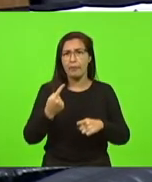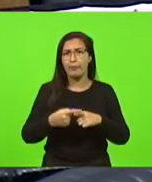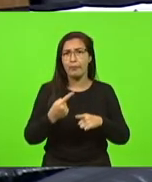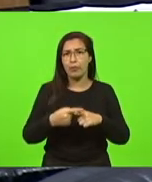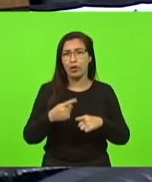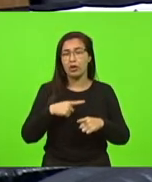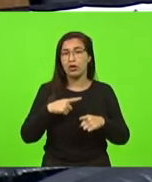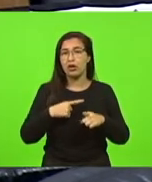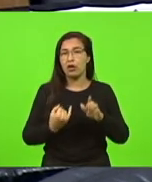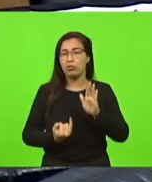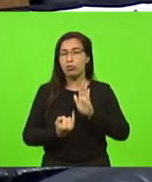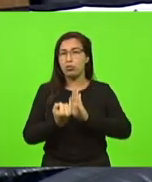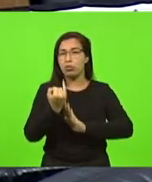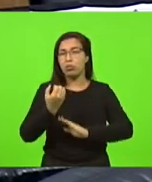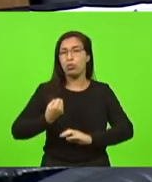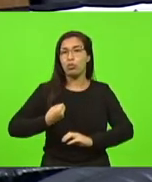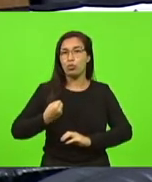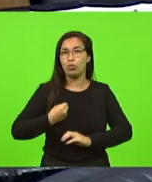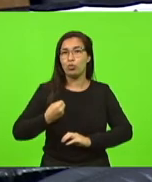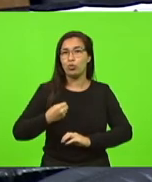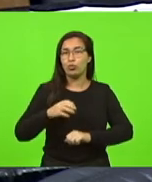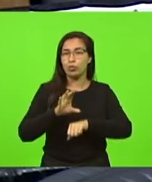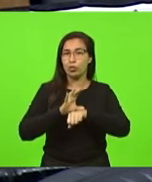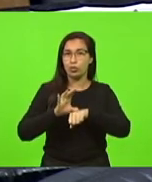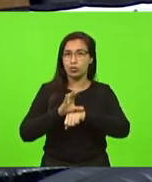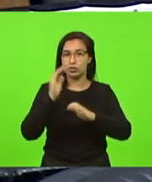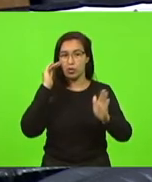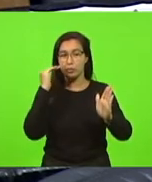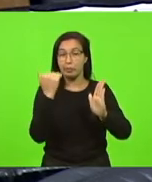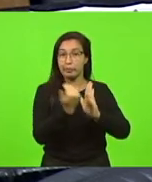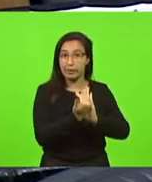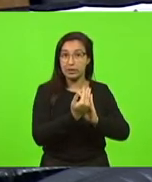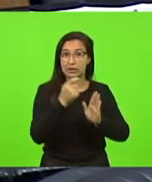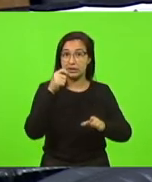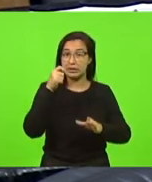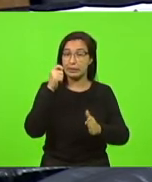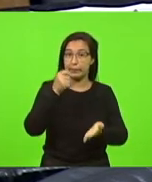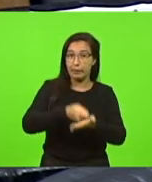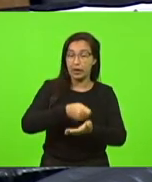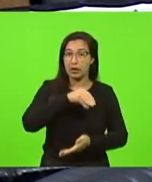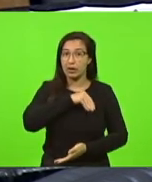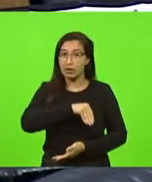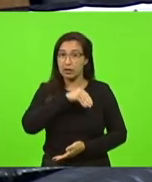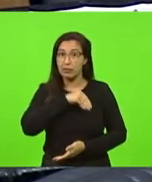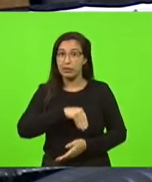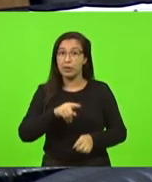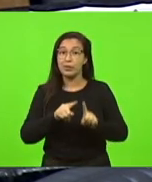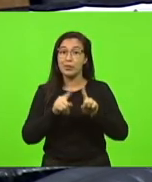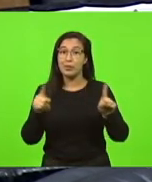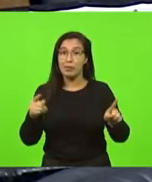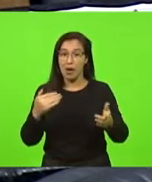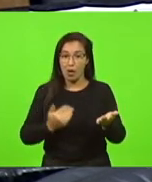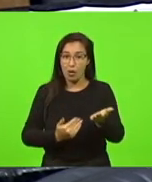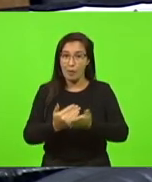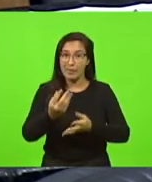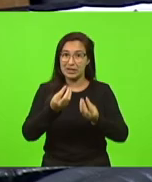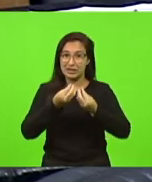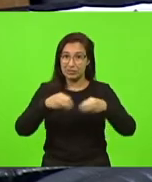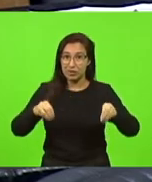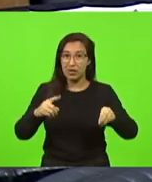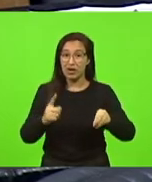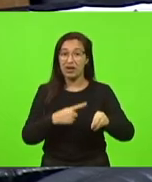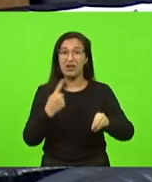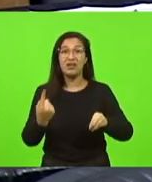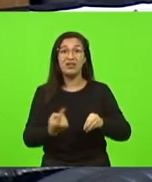índice constitucional a ser cumprido em folha de pagamento. E quando vier a crise, nós vamos ultrapassar esses índices e o nosso Estado vai